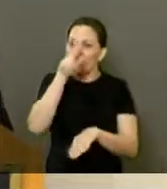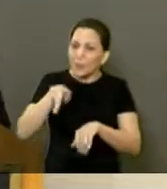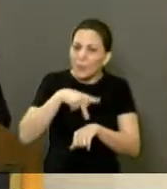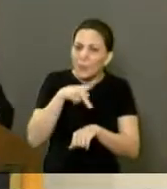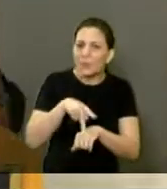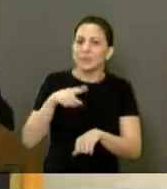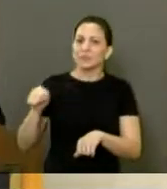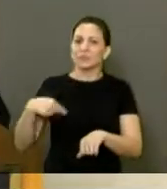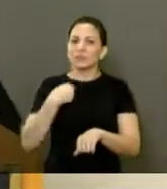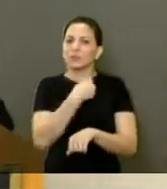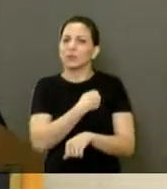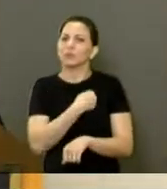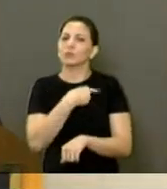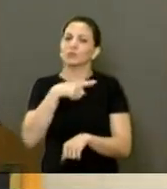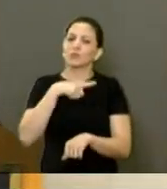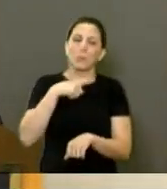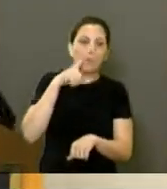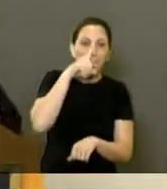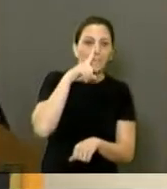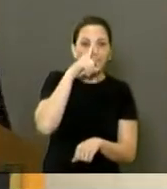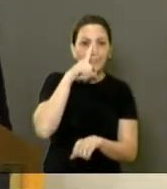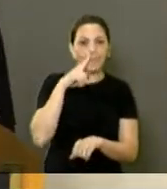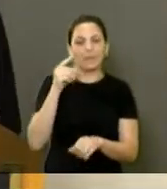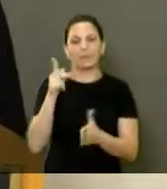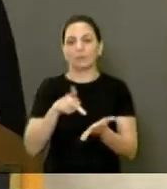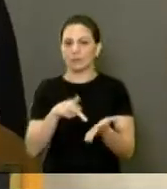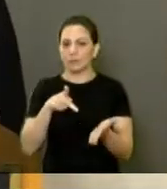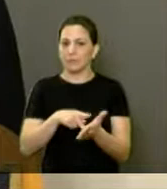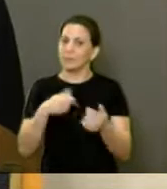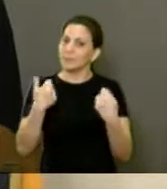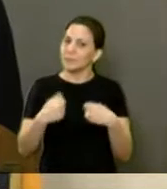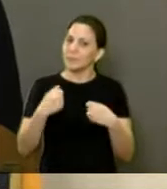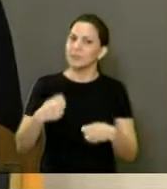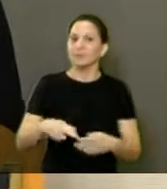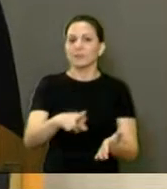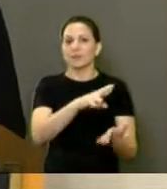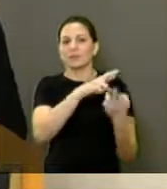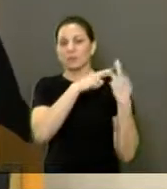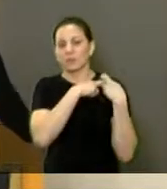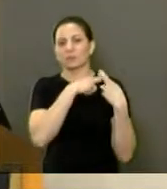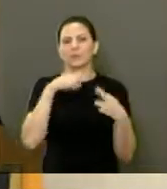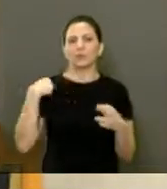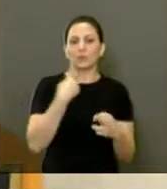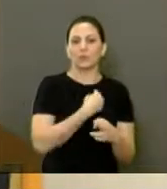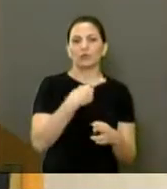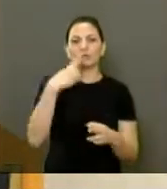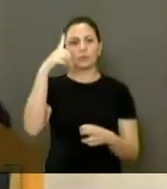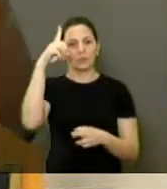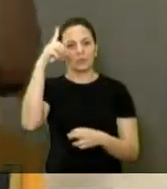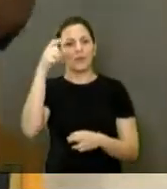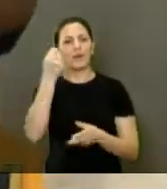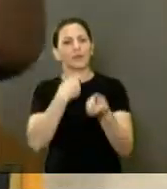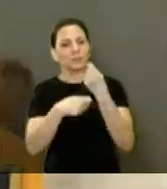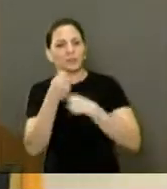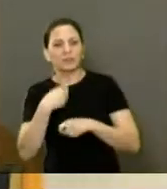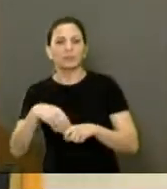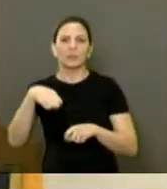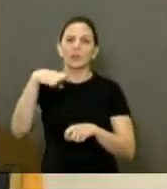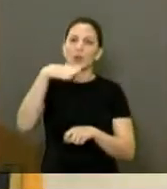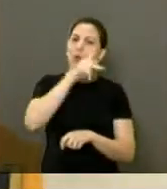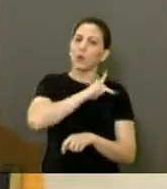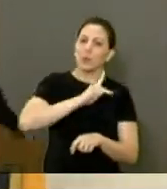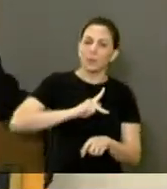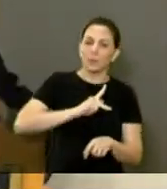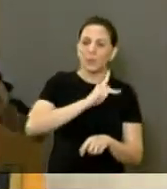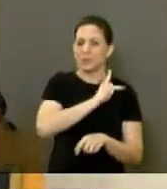nosso país está em risco. E é preciso que a gente tenha responsabilidade, os dirigentes políticos, aqueles que estão